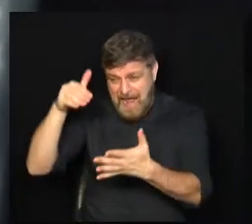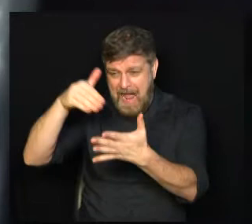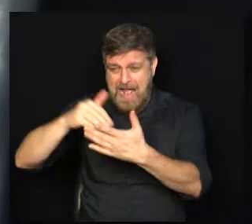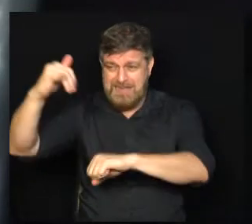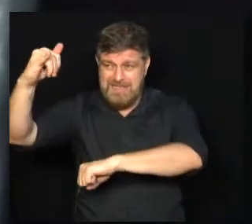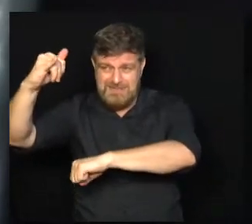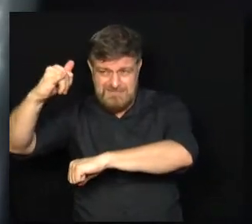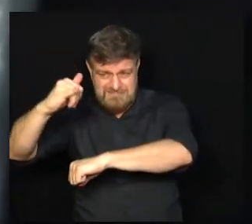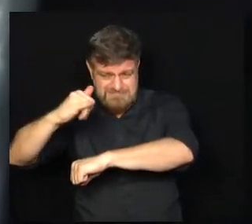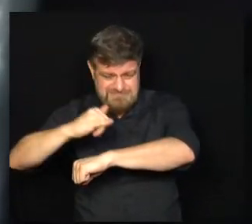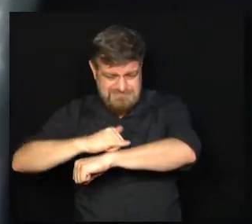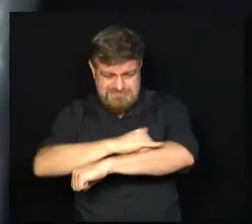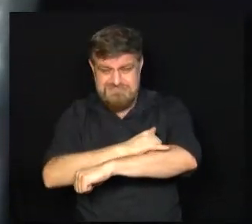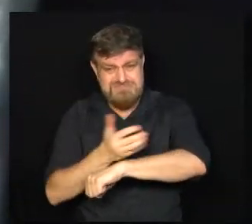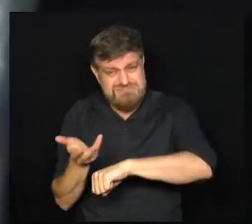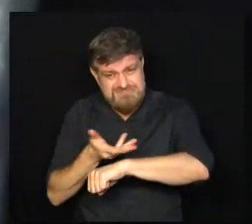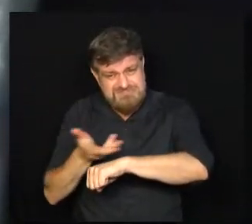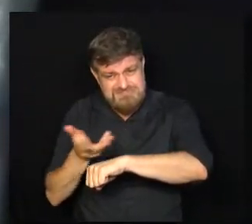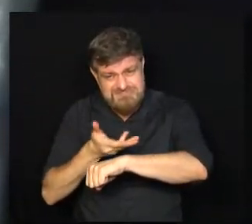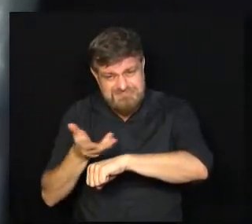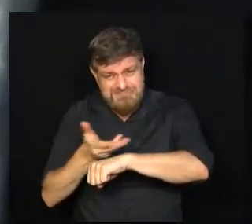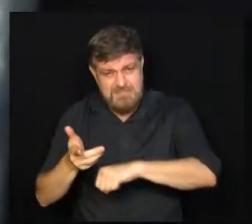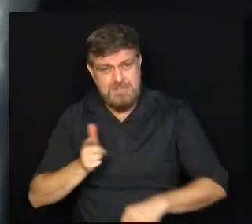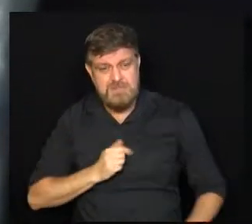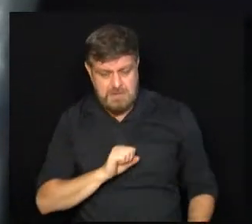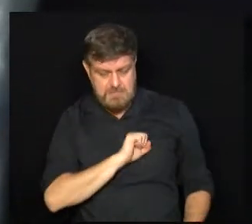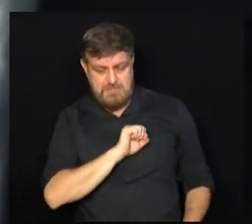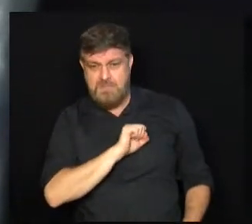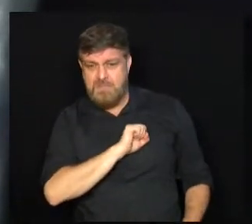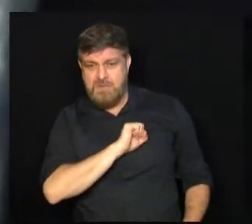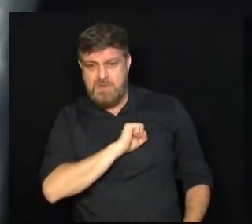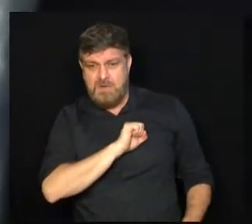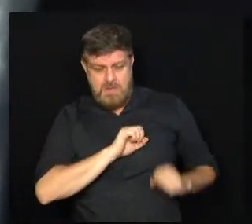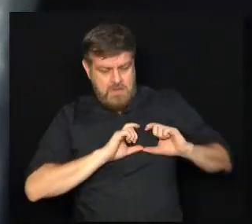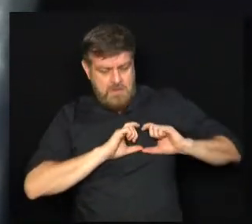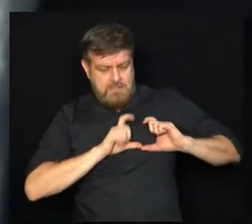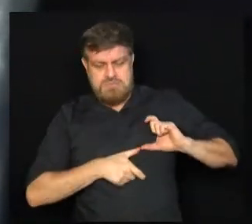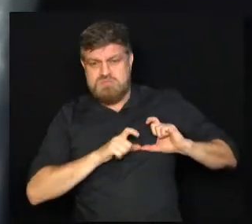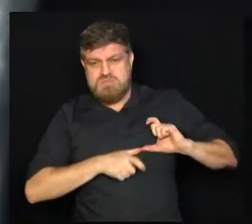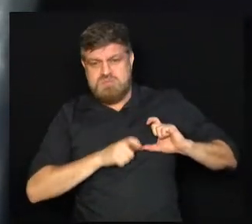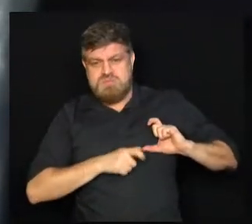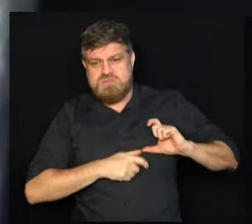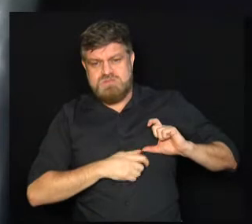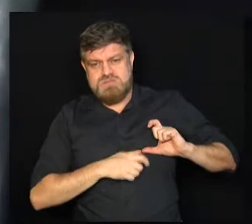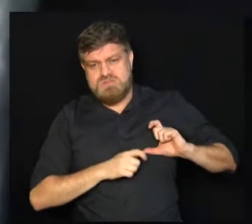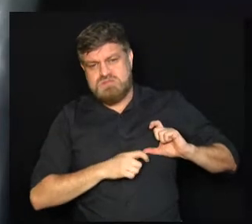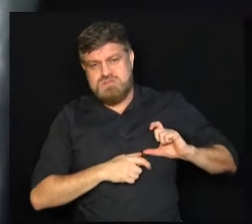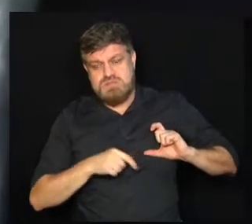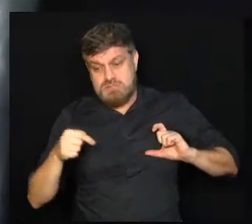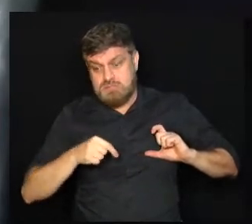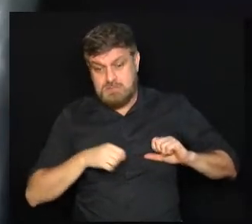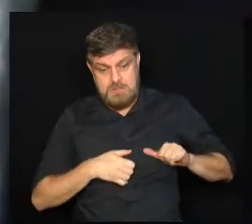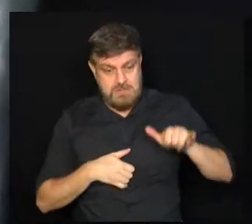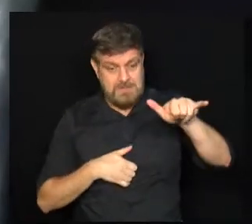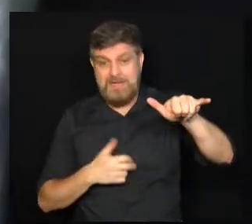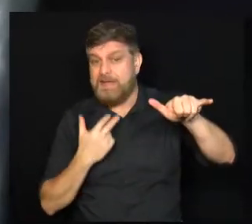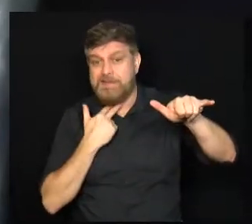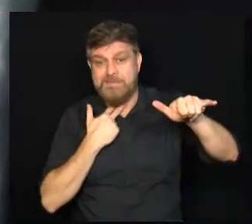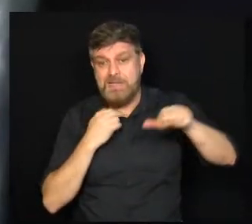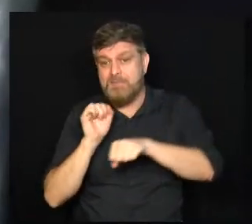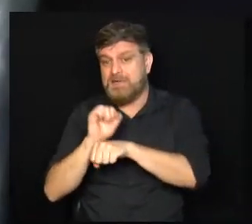se for o caso, por exemplo, num ataque cardíaco, o passageiro teve um ataque cardíaco a bordo, não é? Não dá para esperar